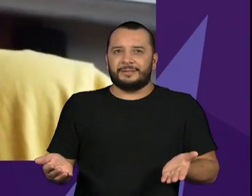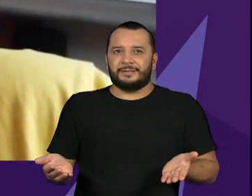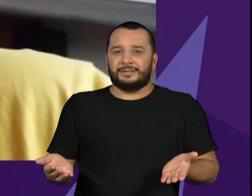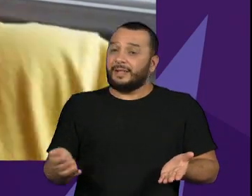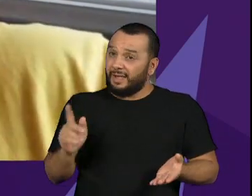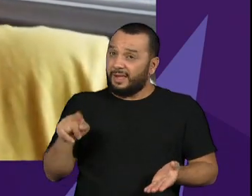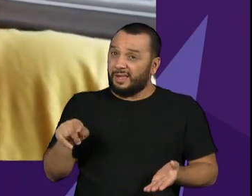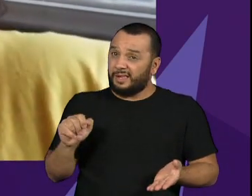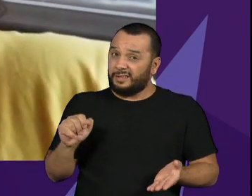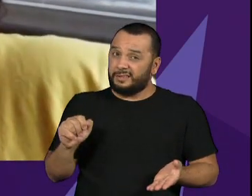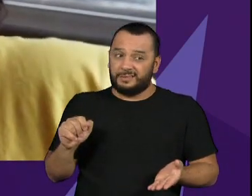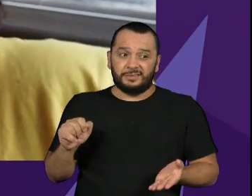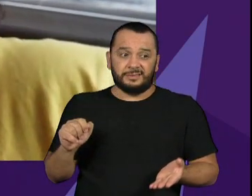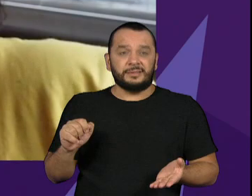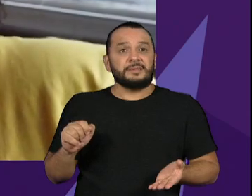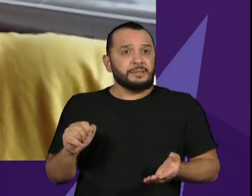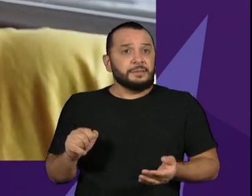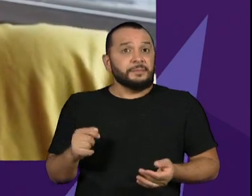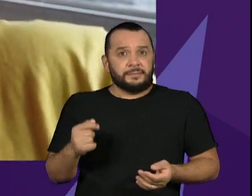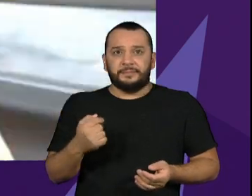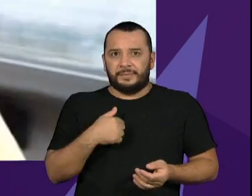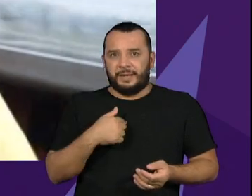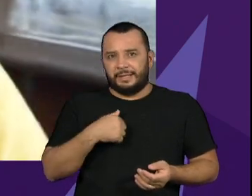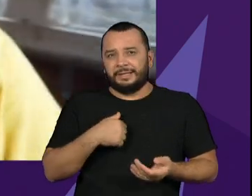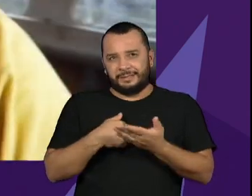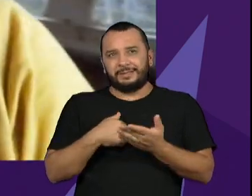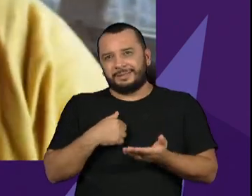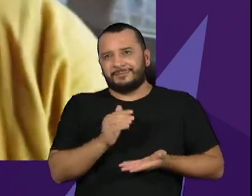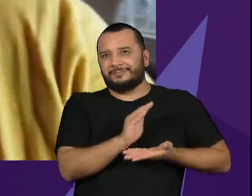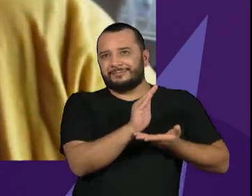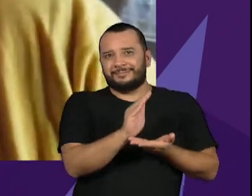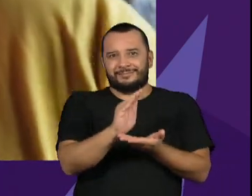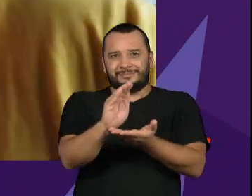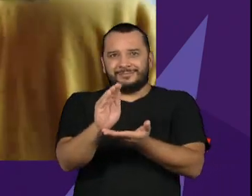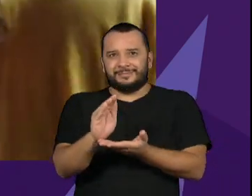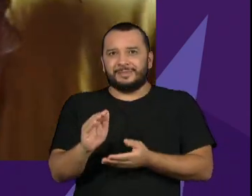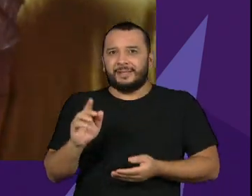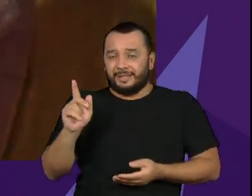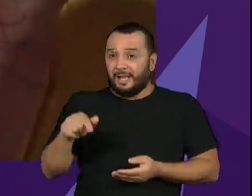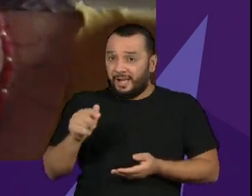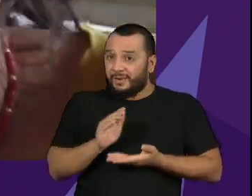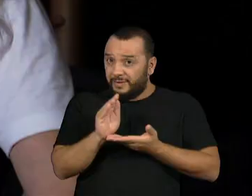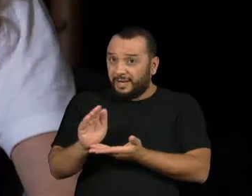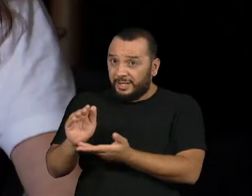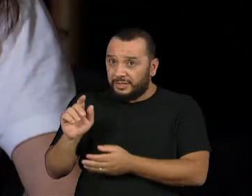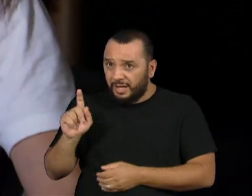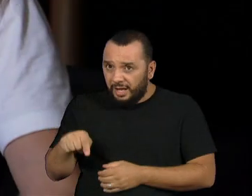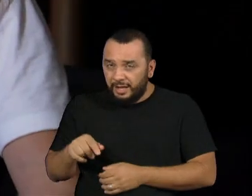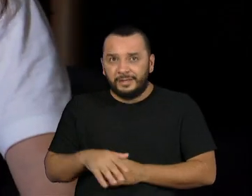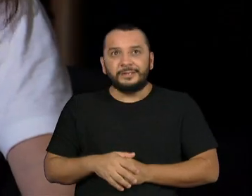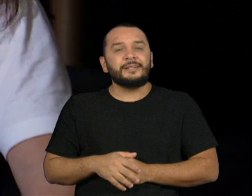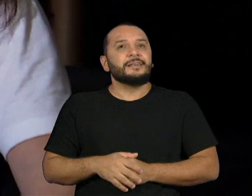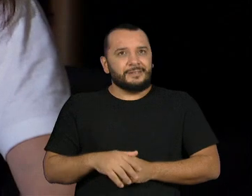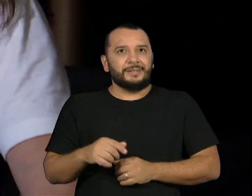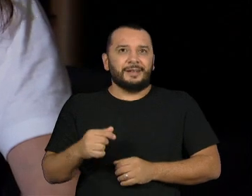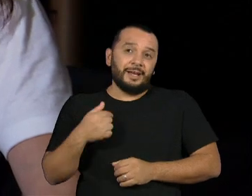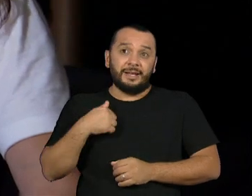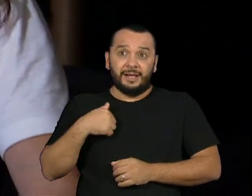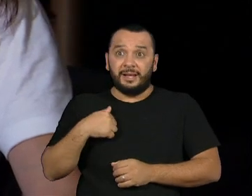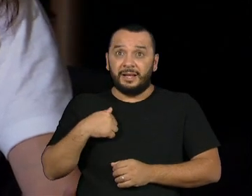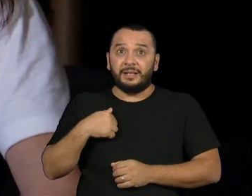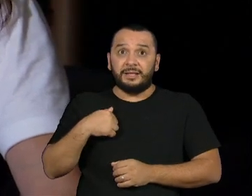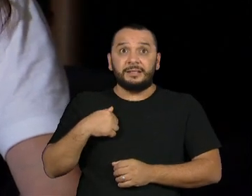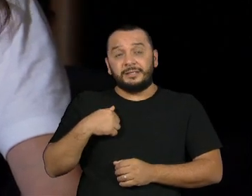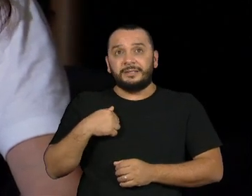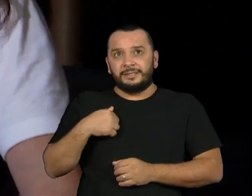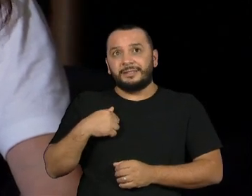Ah, é? Só que com quilha e mastro. Uma canoa que Belém? Aí ele achou interessante. Eu,